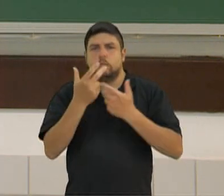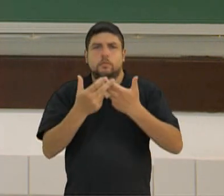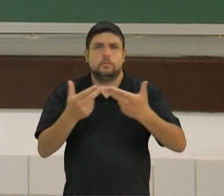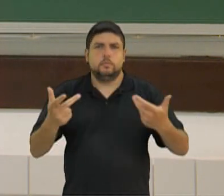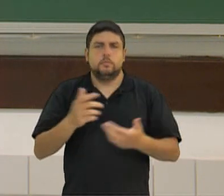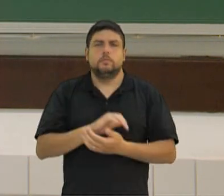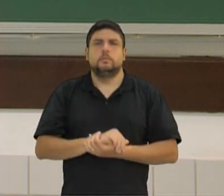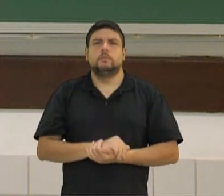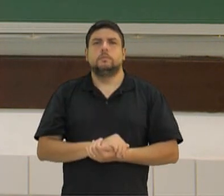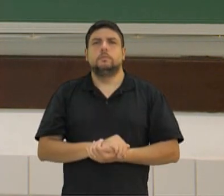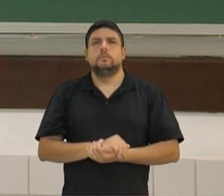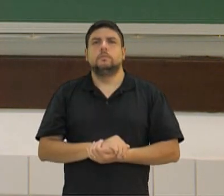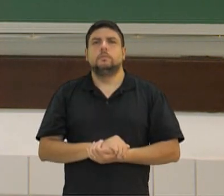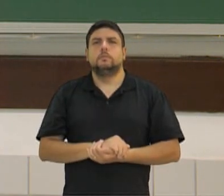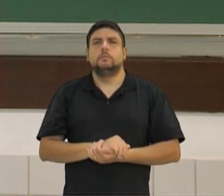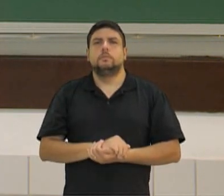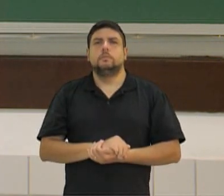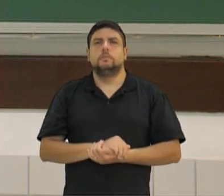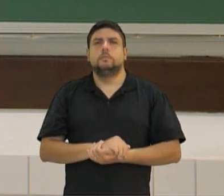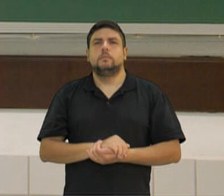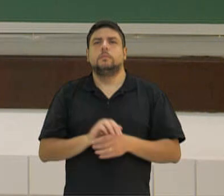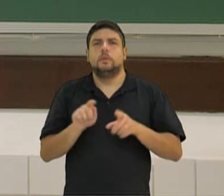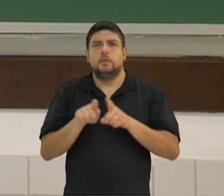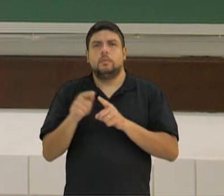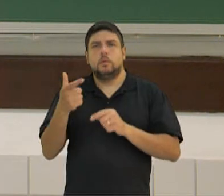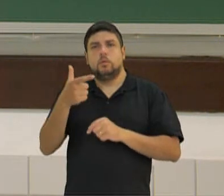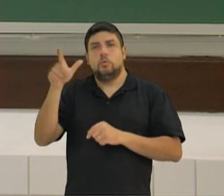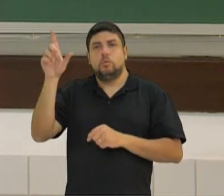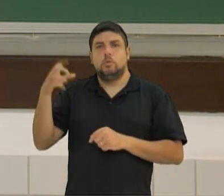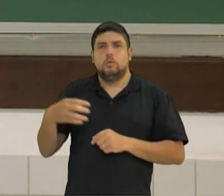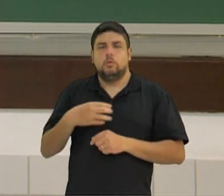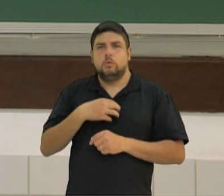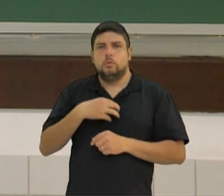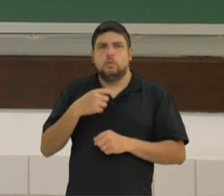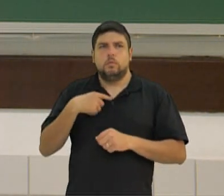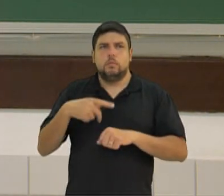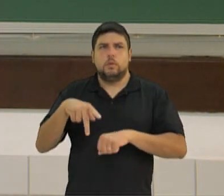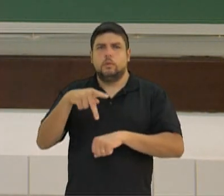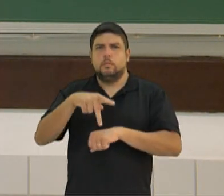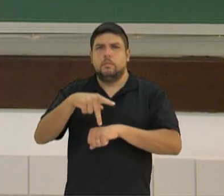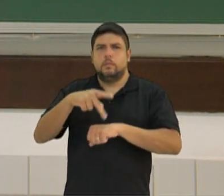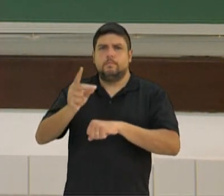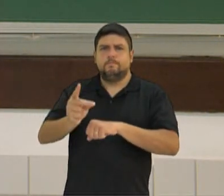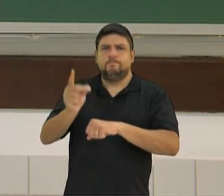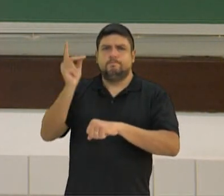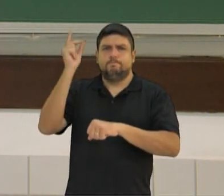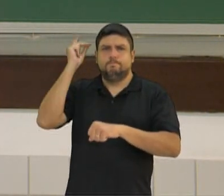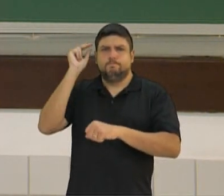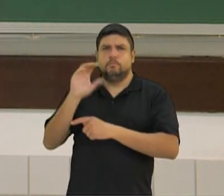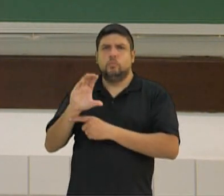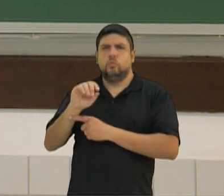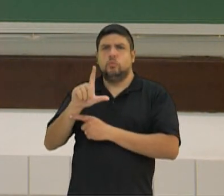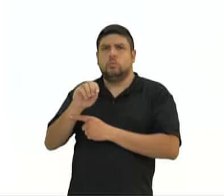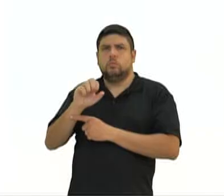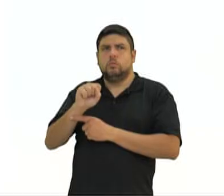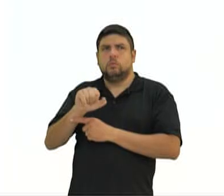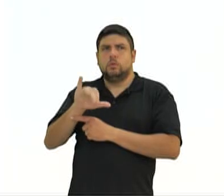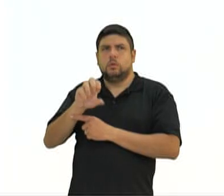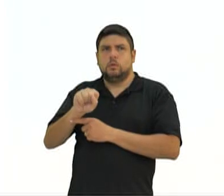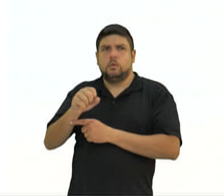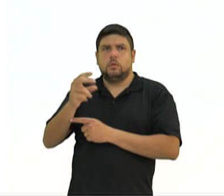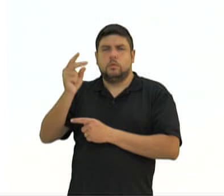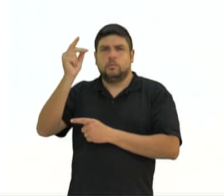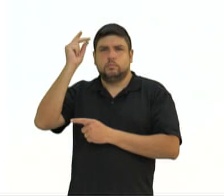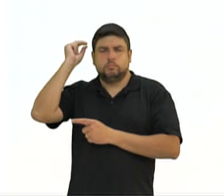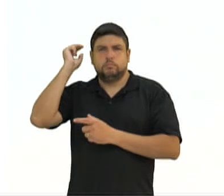construções. Outro estilo, pedras colossais também, né? A forma